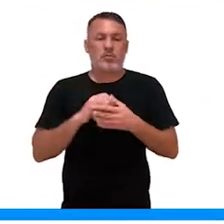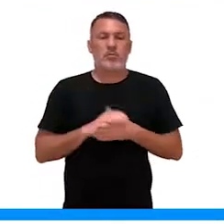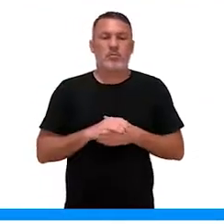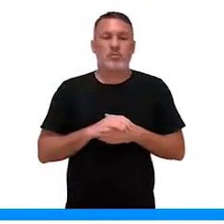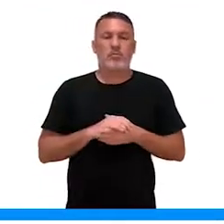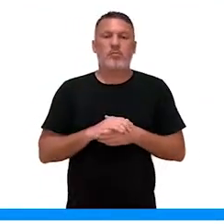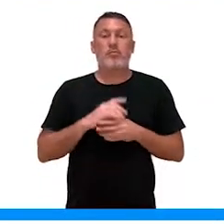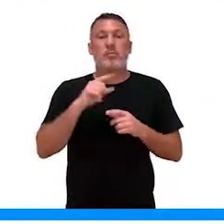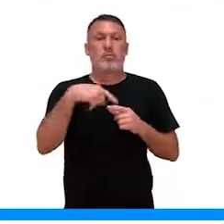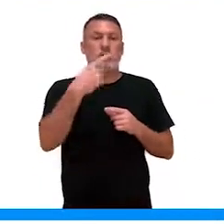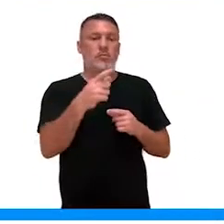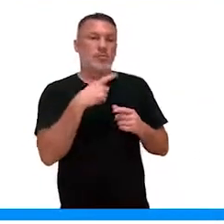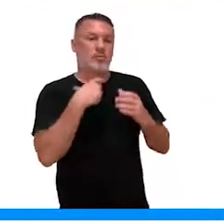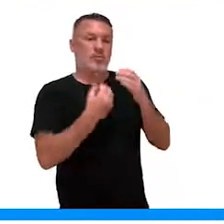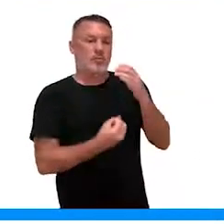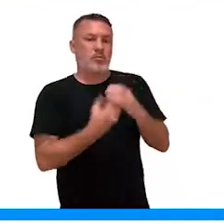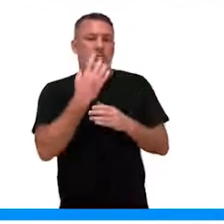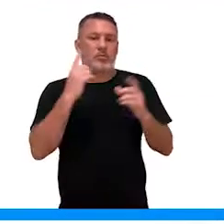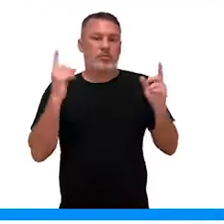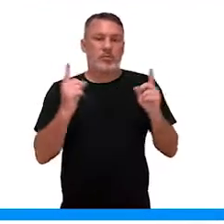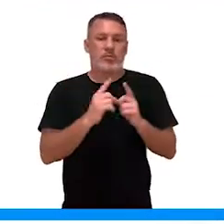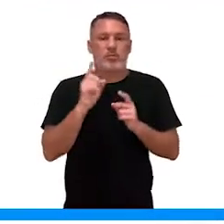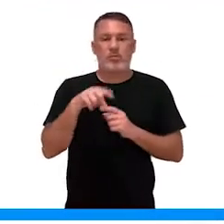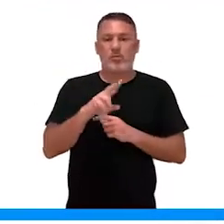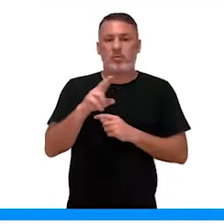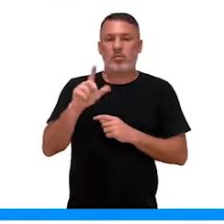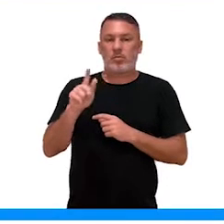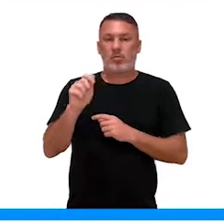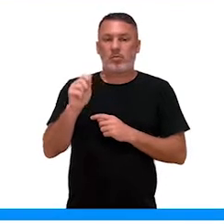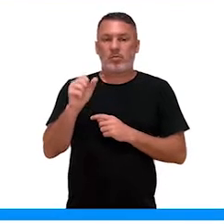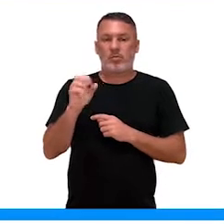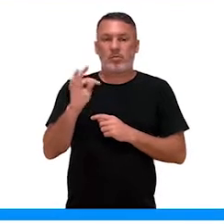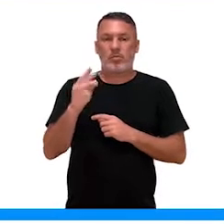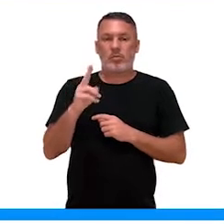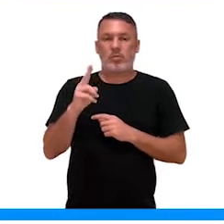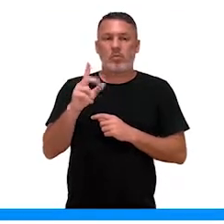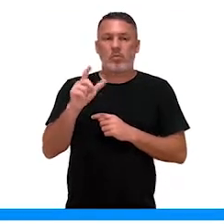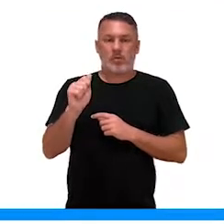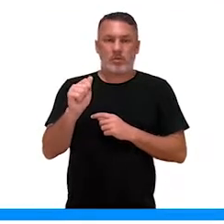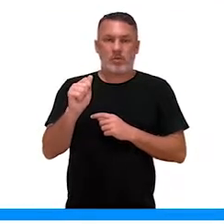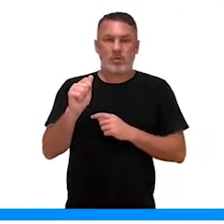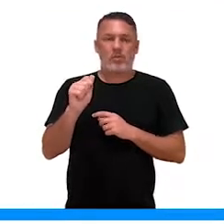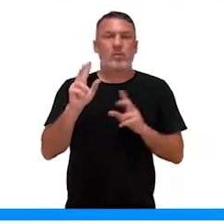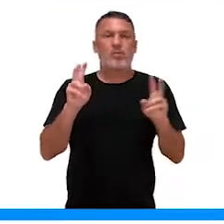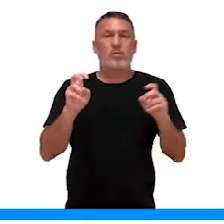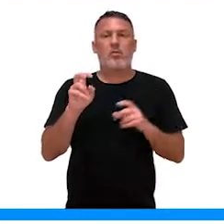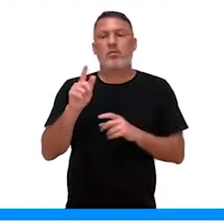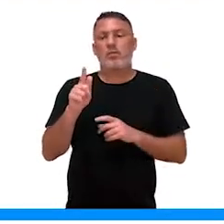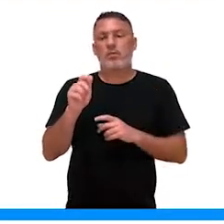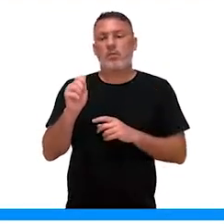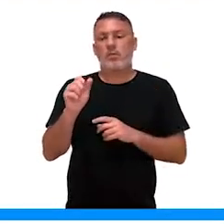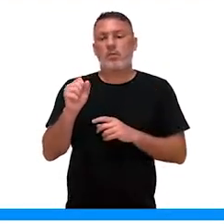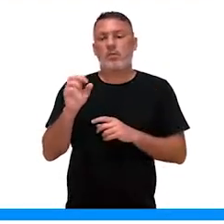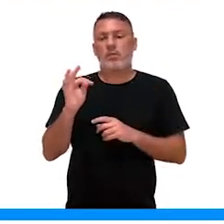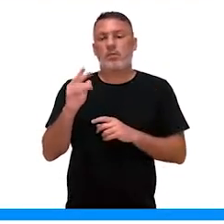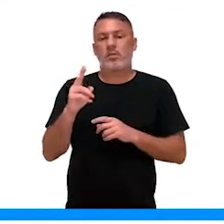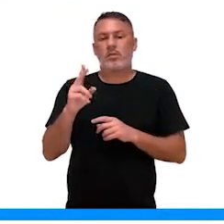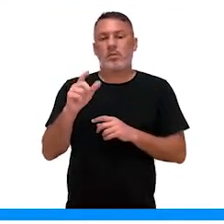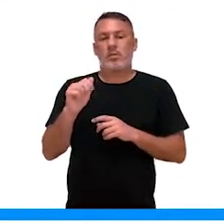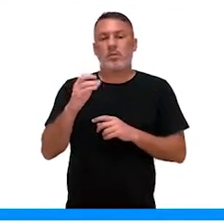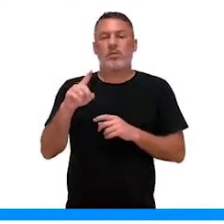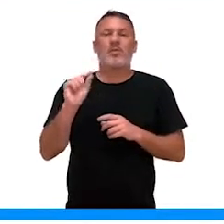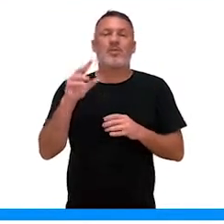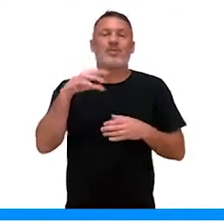Logo depois que foi formada, então, a blástula, né, o blastocisto, vai se iniciar a fase de gástrula. O